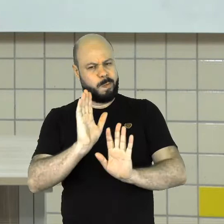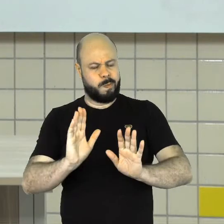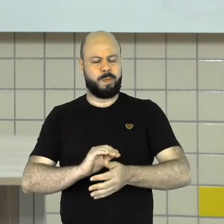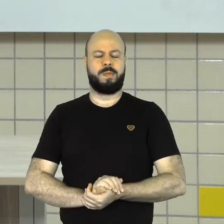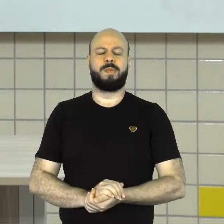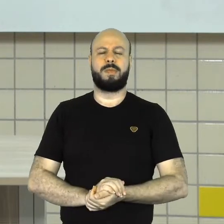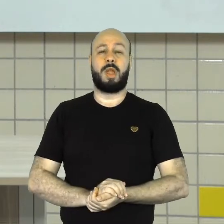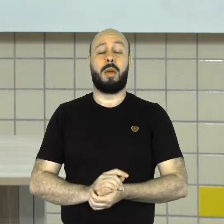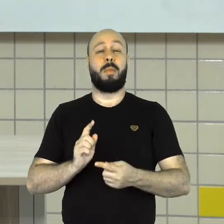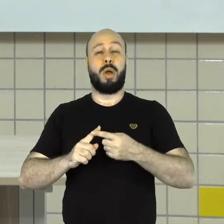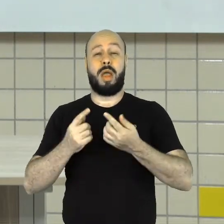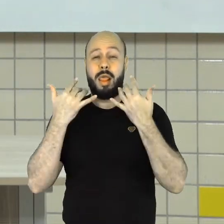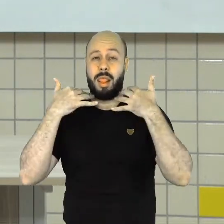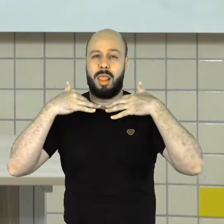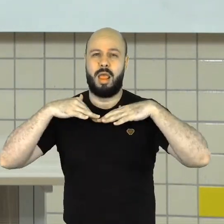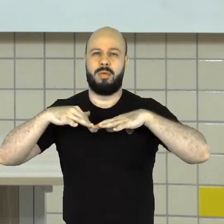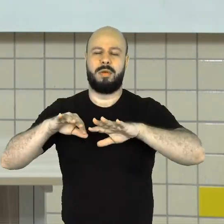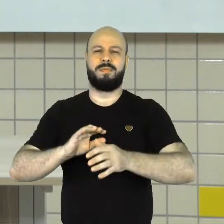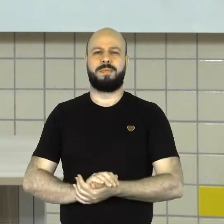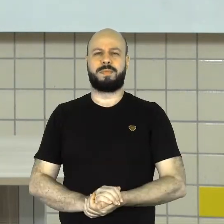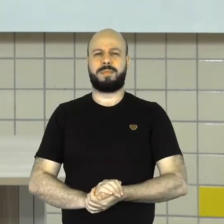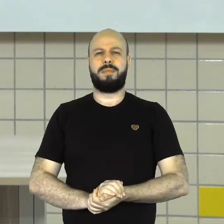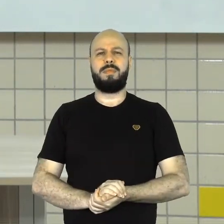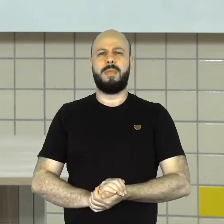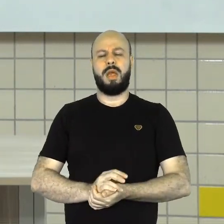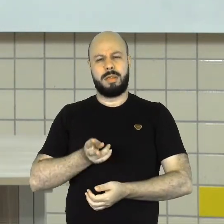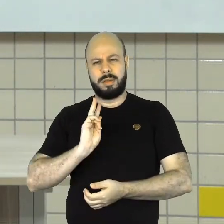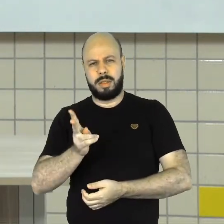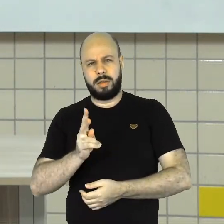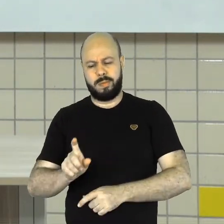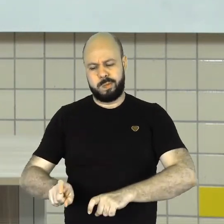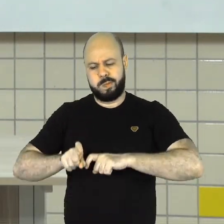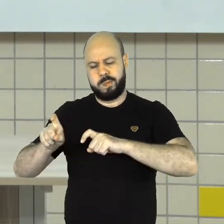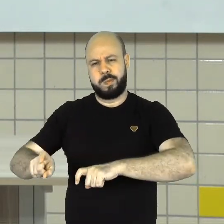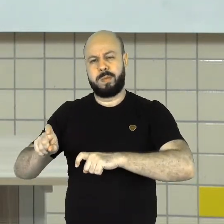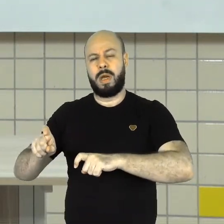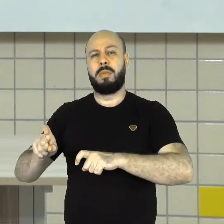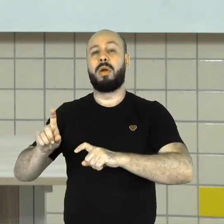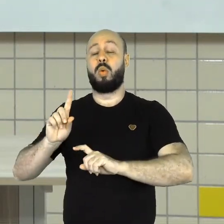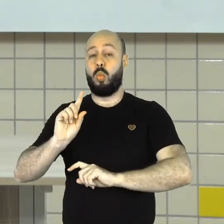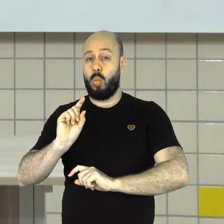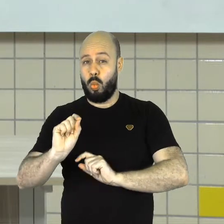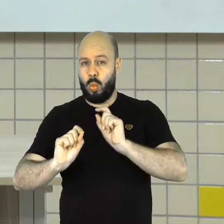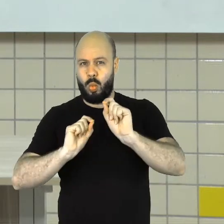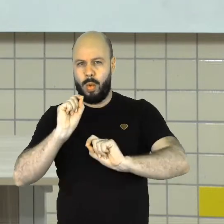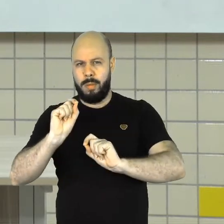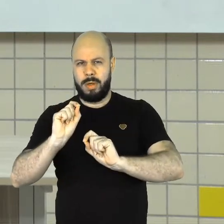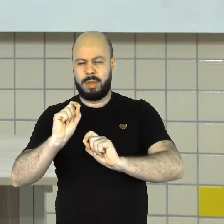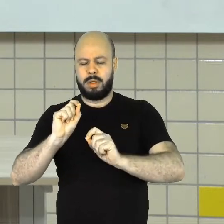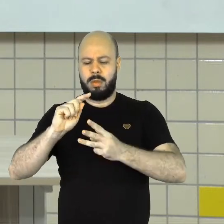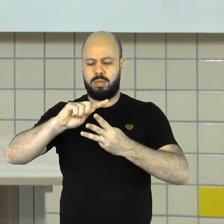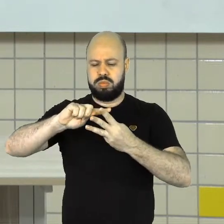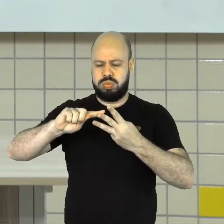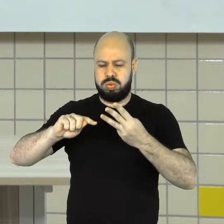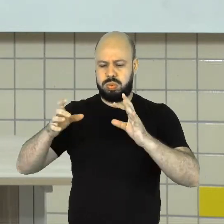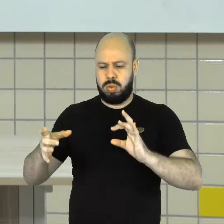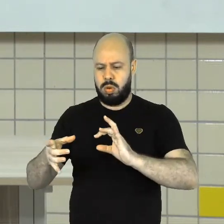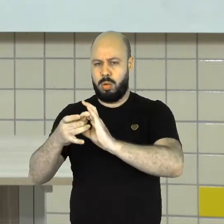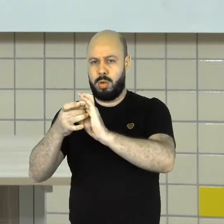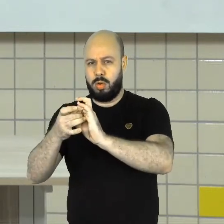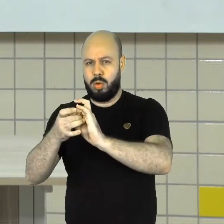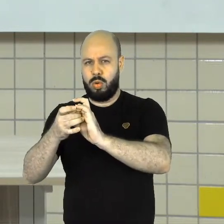Seguindo, pessoal, essa questão da agricultura, eu trouxe para vocês que a combinação desses fatores,